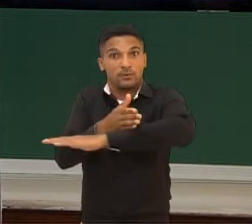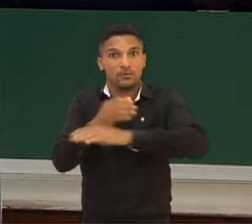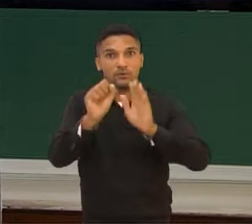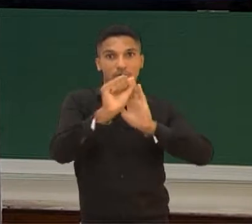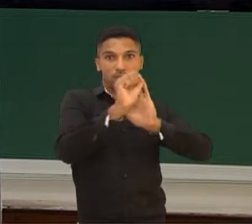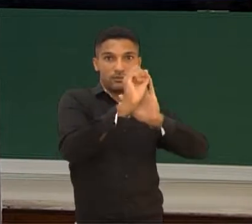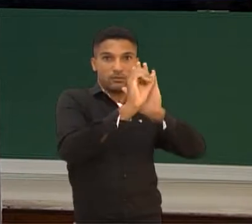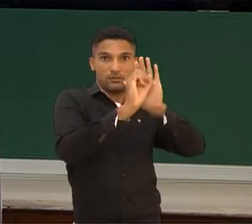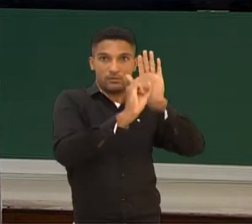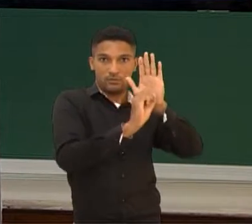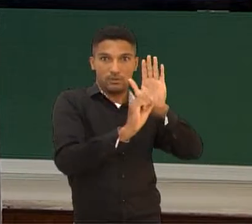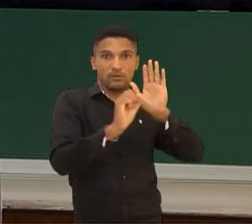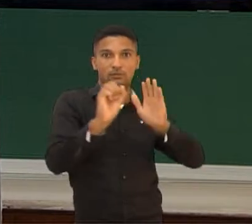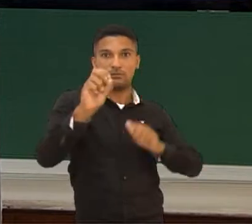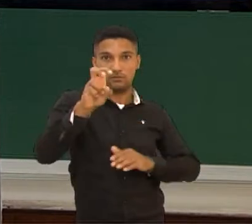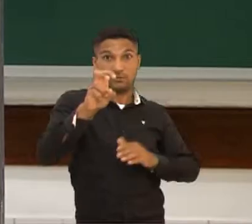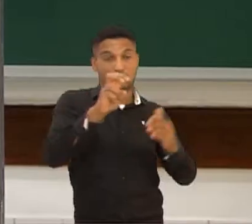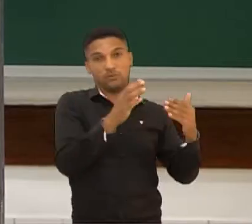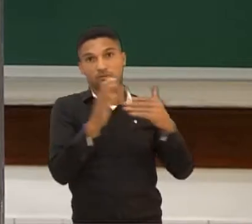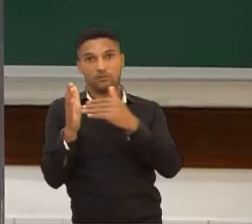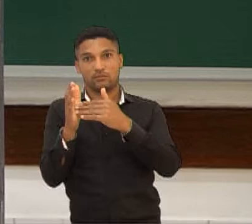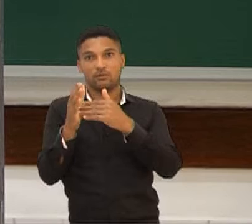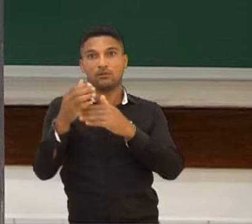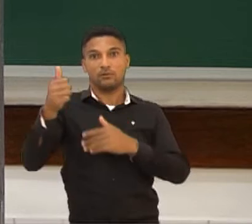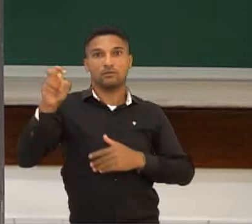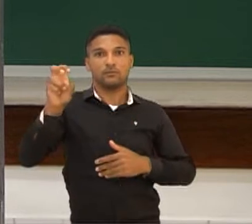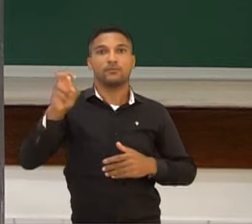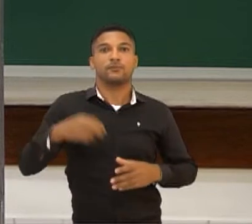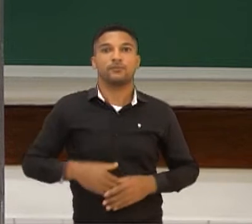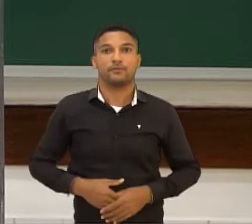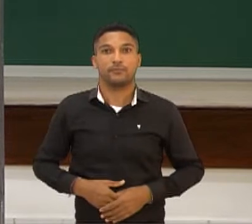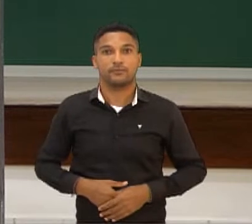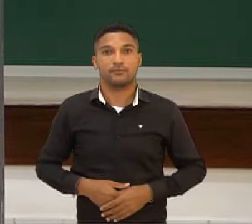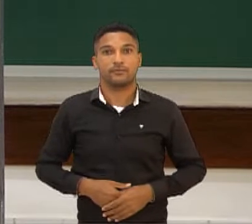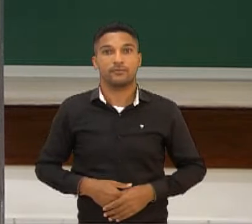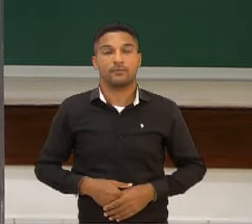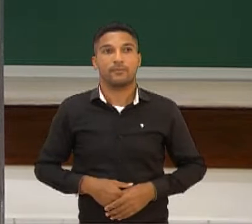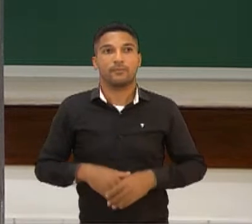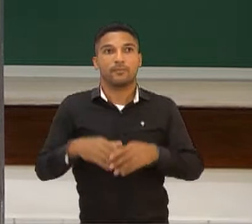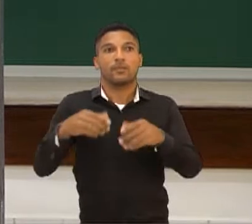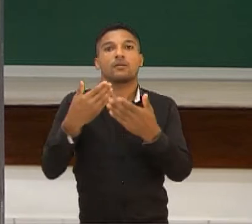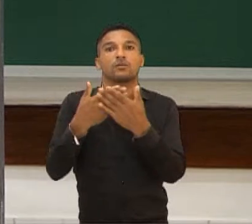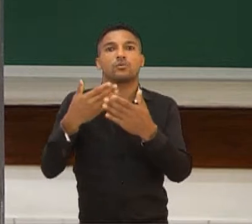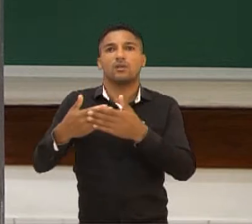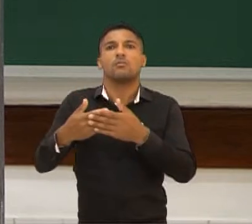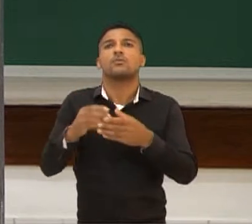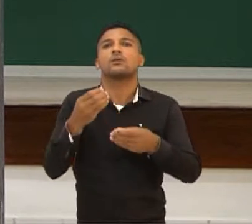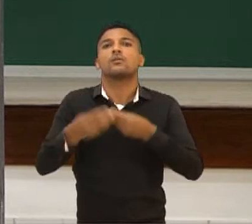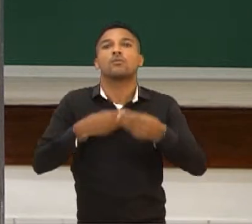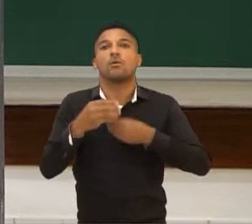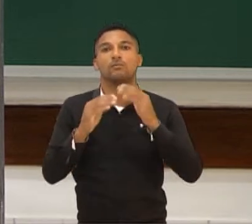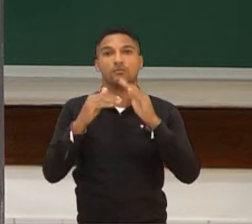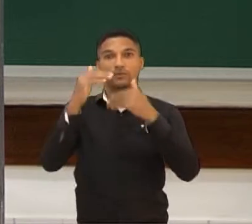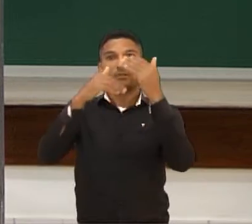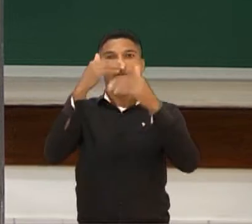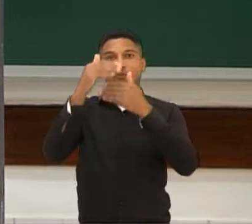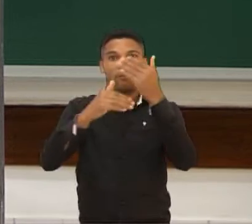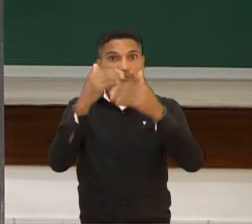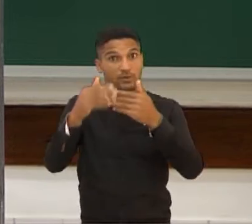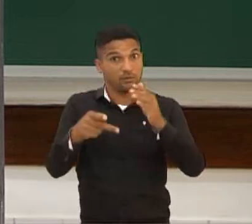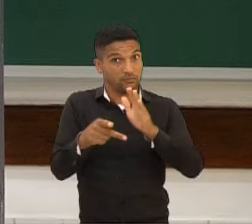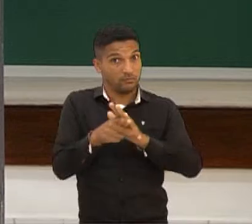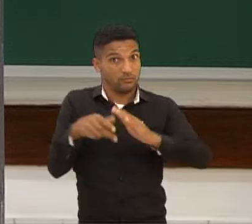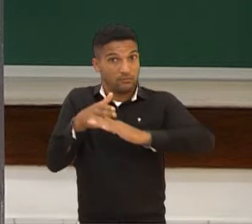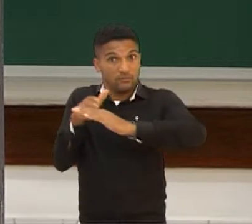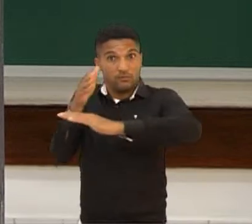até cerca do século XV. Então, nós vimos várias coisas sobre o desenvolvimento e a organização medieval na